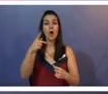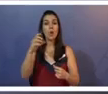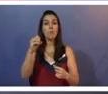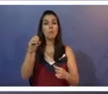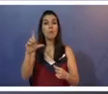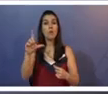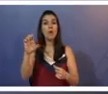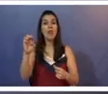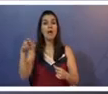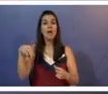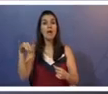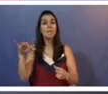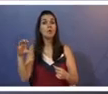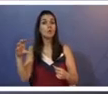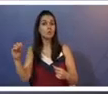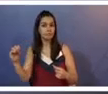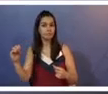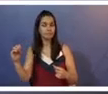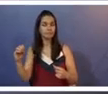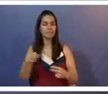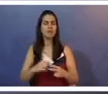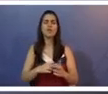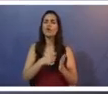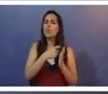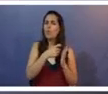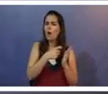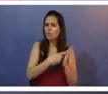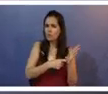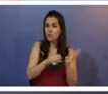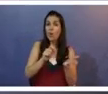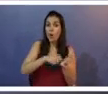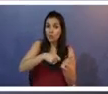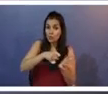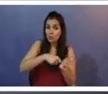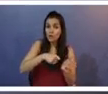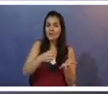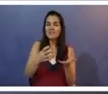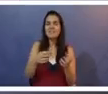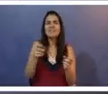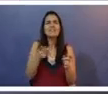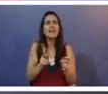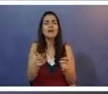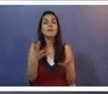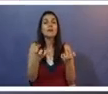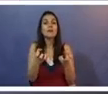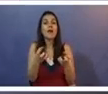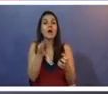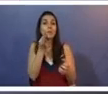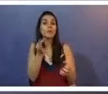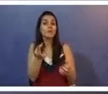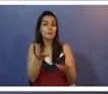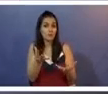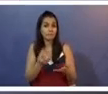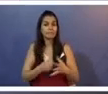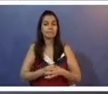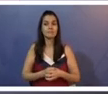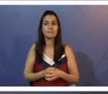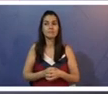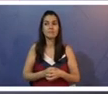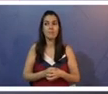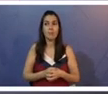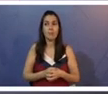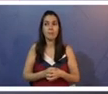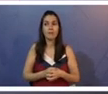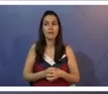procura defender seu ponto de vista quanto a esses assuntos. No texto expositivo, ainda que o tema seja